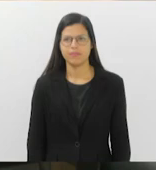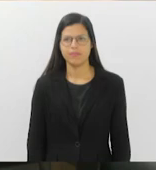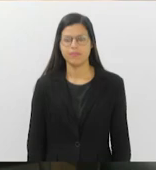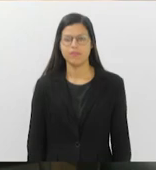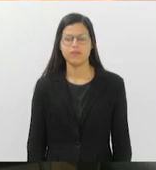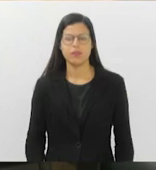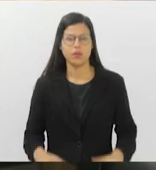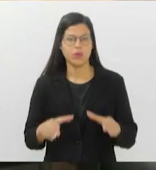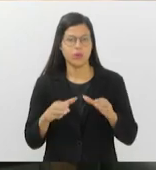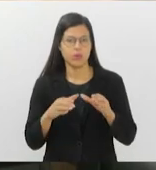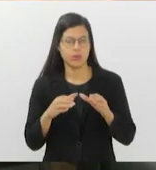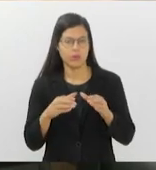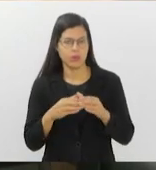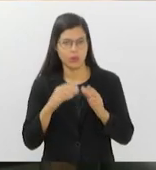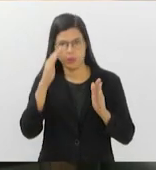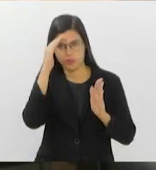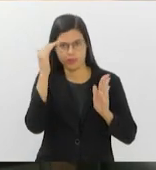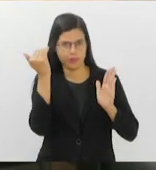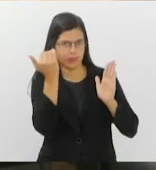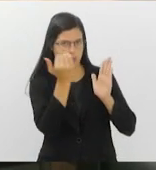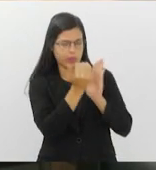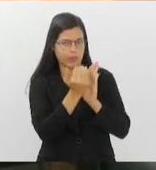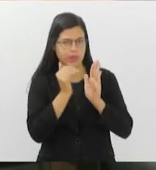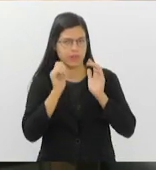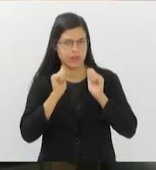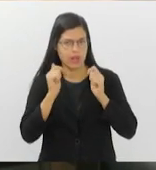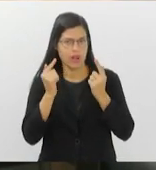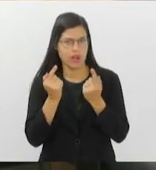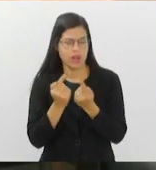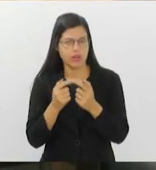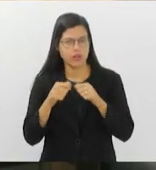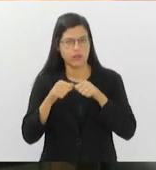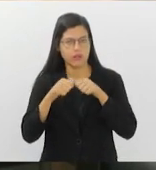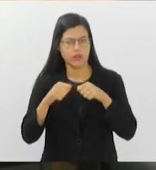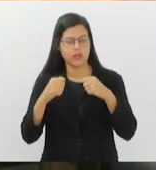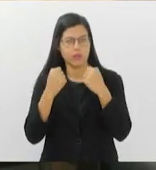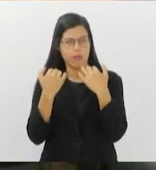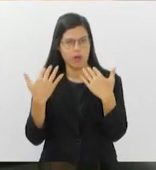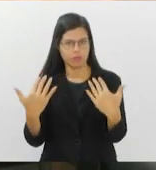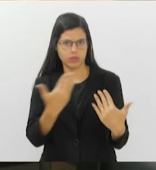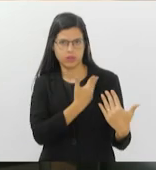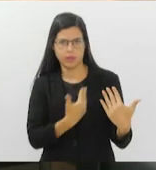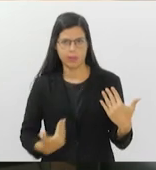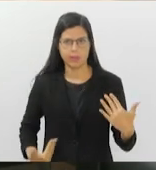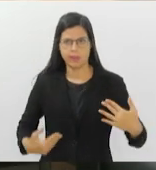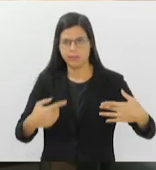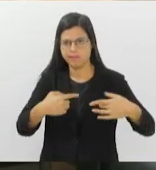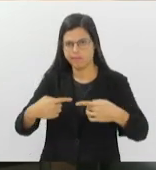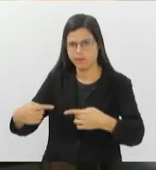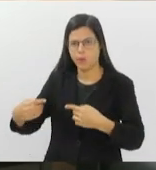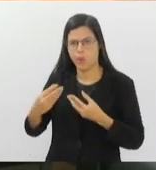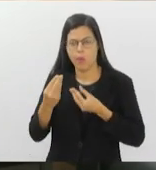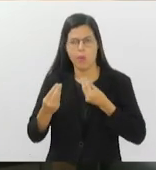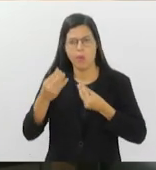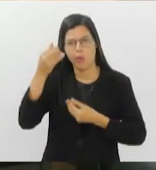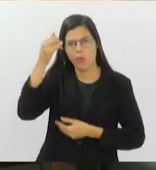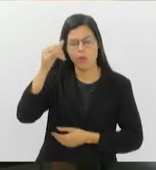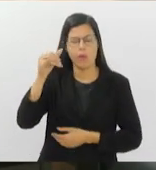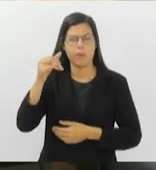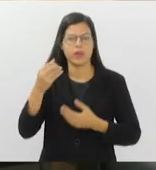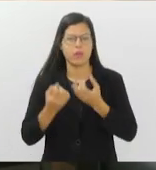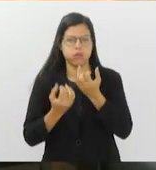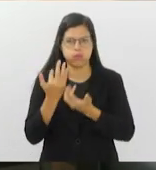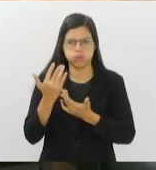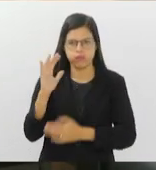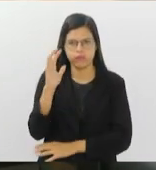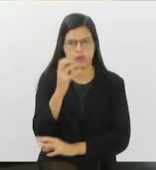A comissão do Cumpra-se da Alerj realizou uma audiência pública para discutir medidas de prevenção a incêndios florestais.